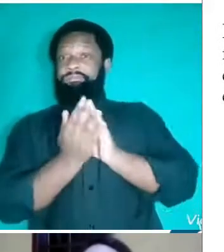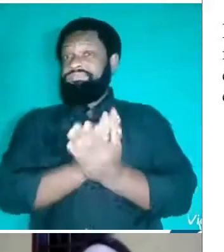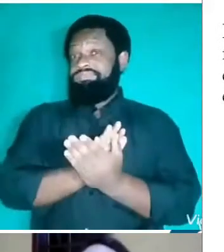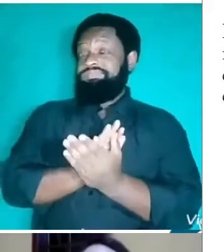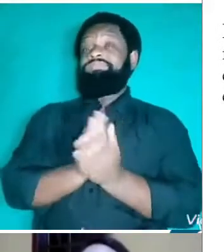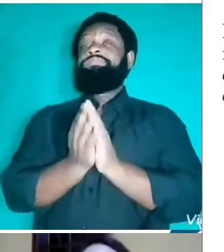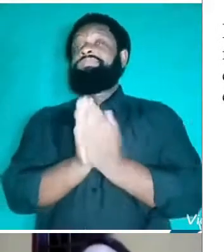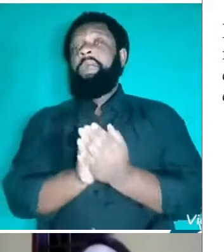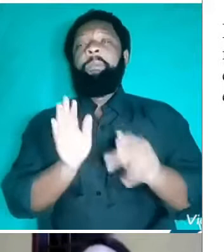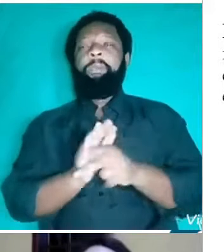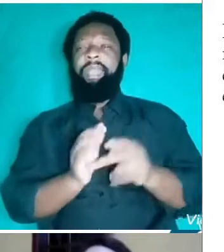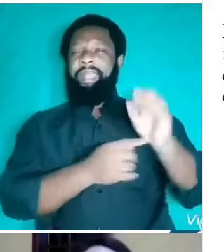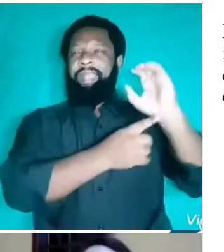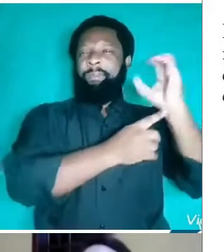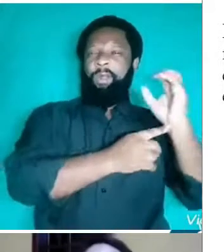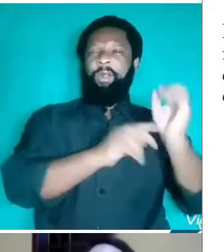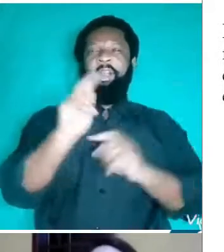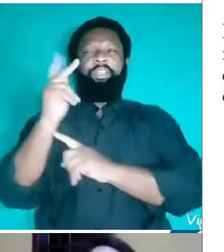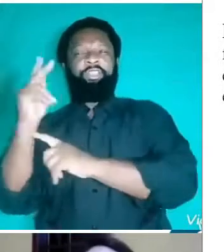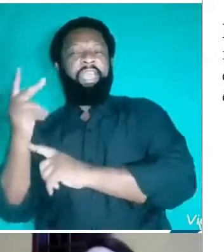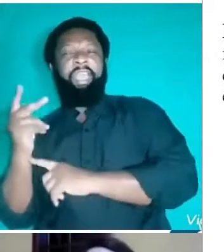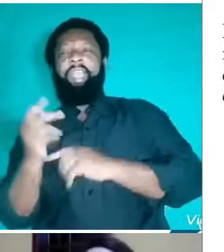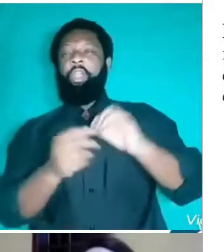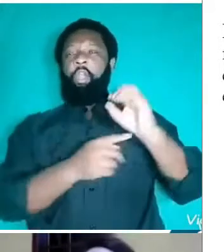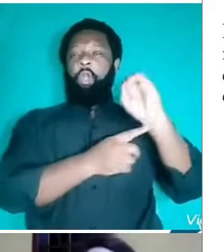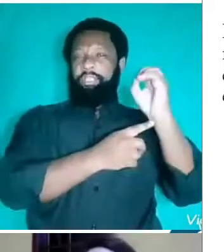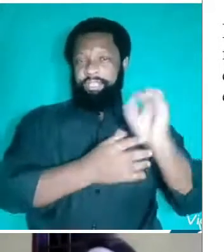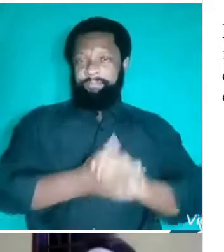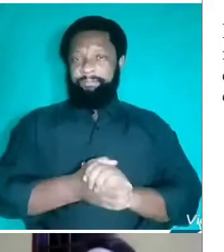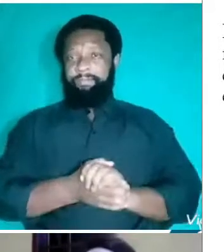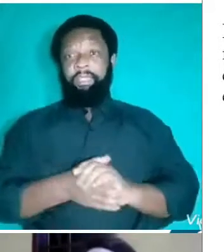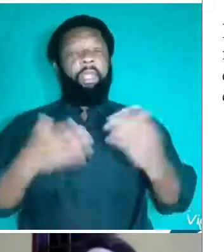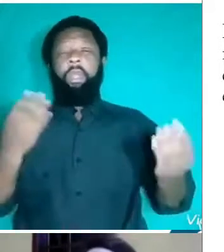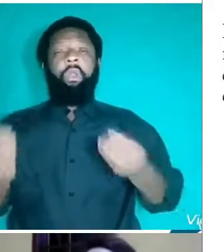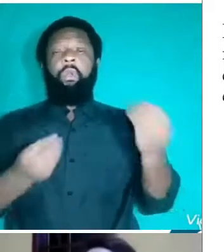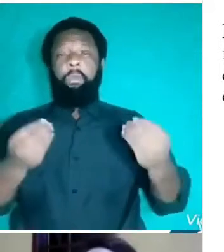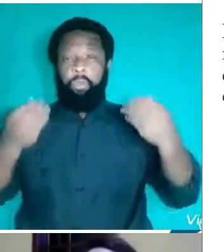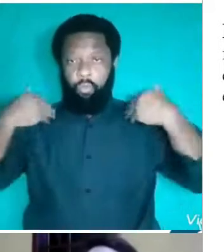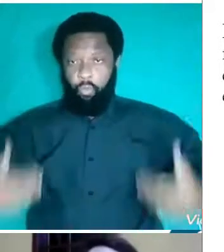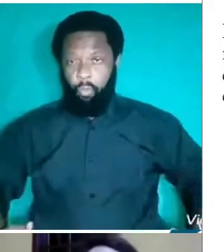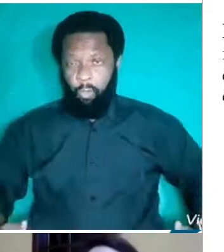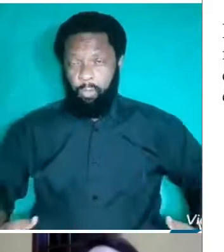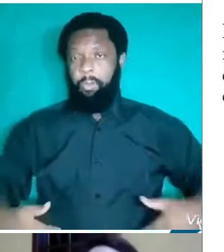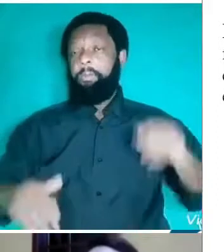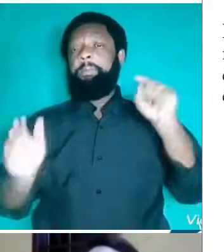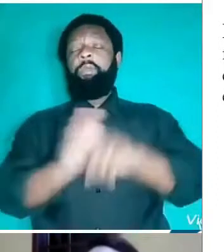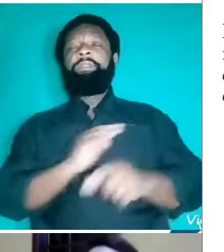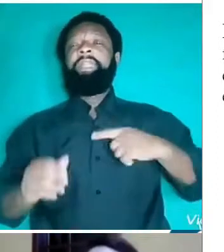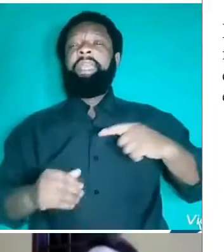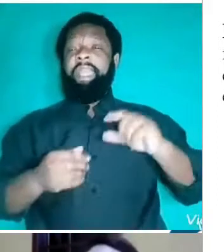é carbono quaternário, né? O carbono, ele pode ser classificado de acordo com